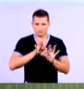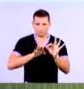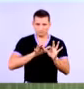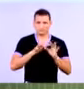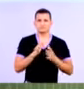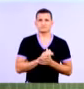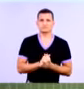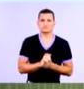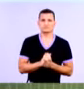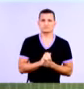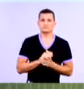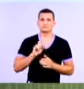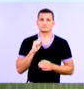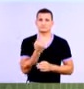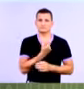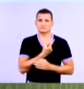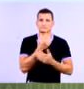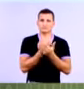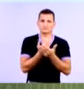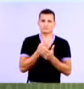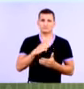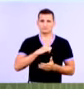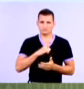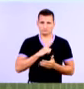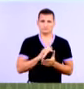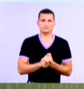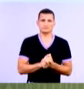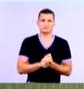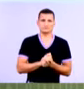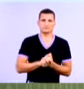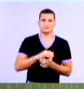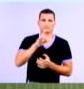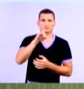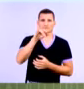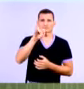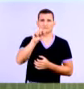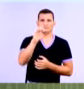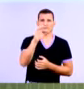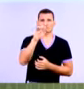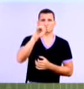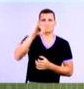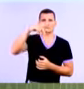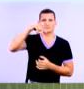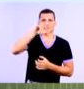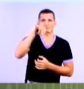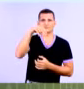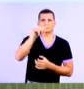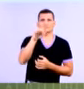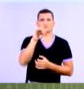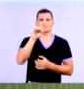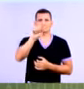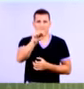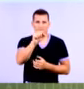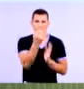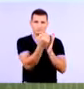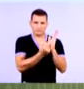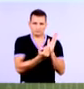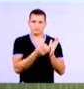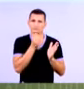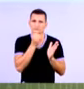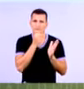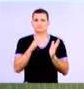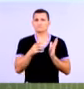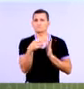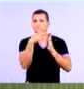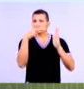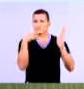né? Nós estudamos que existem listas disciplinadas. O que são as listas disciplinadas? A partir do momento que eu estabeleço